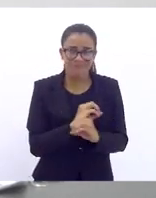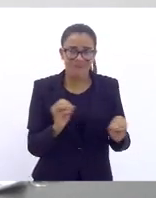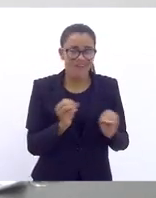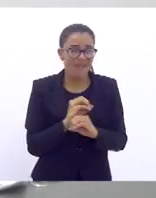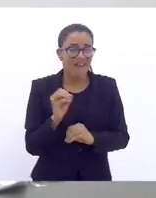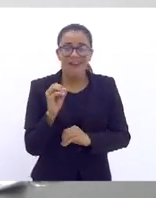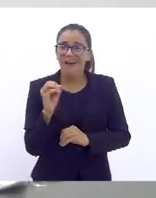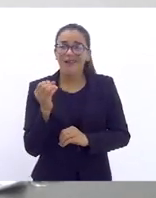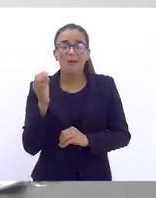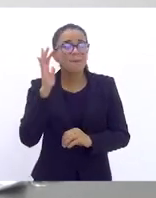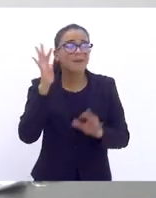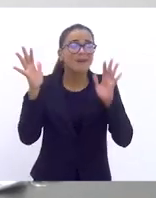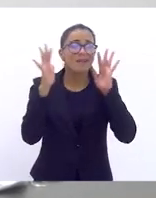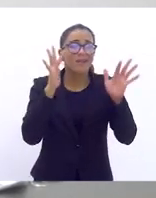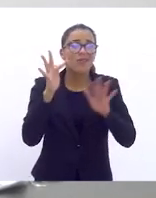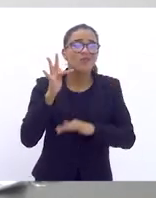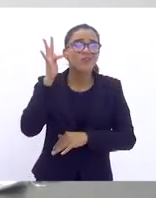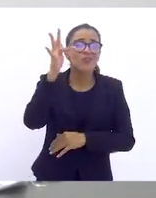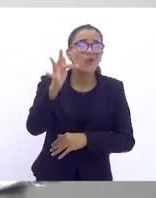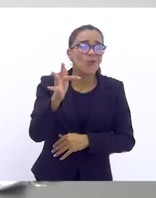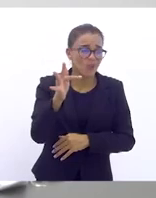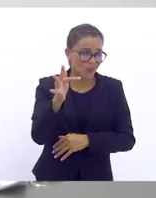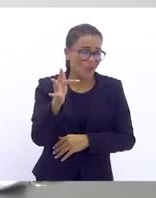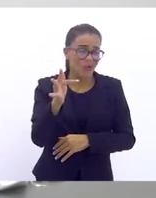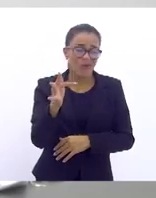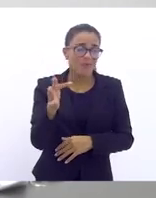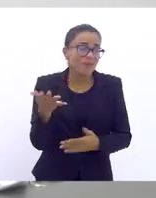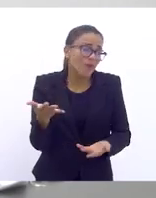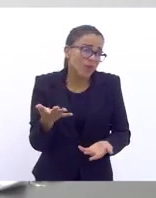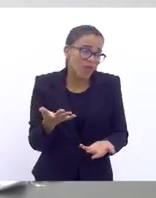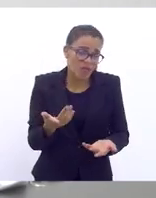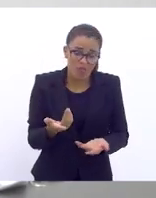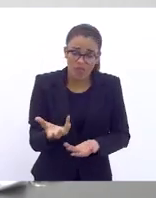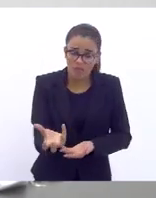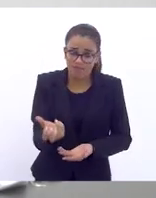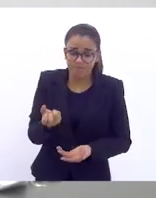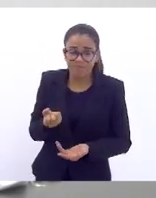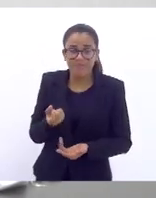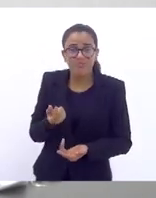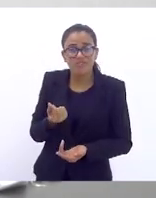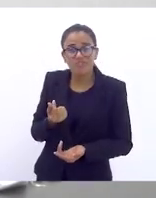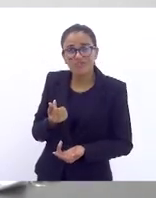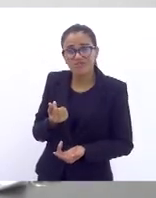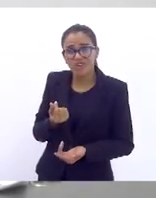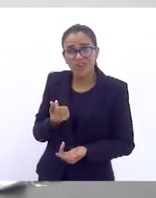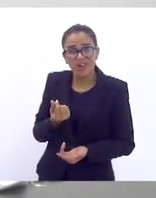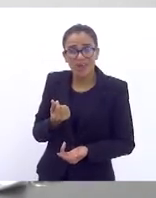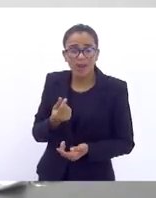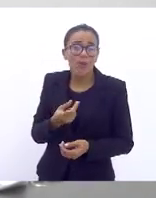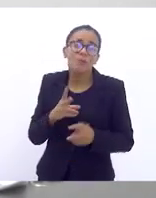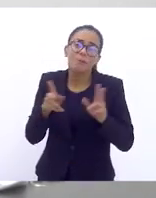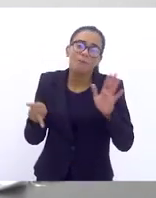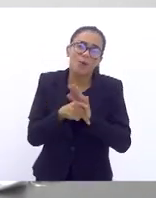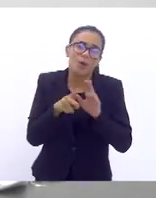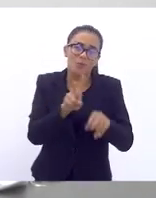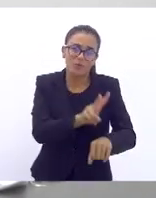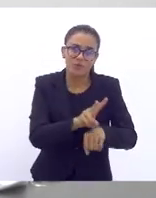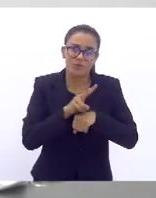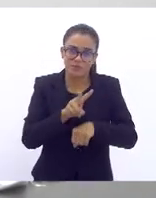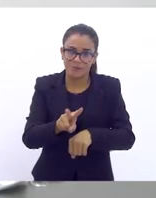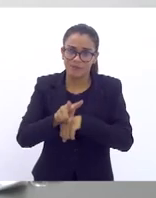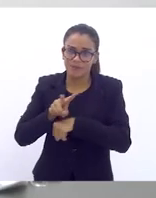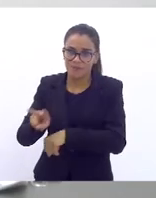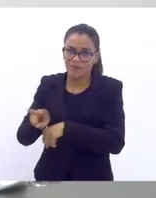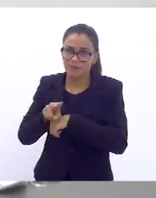visão de futuro do Tesouro é receber o dinheiro da dos empréstimos então eu